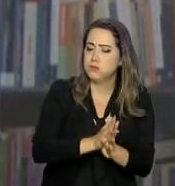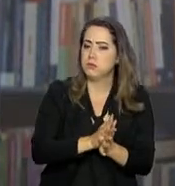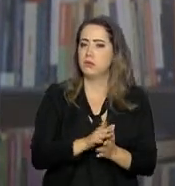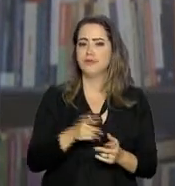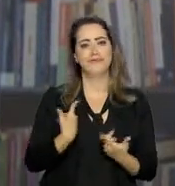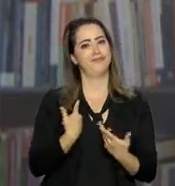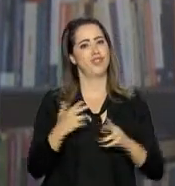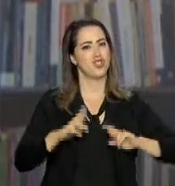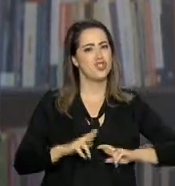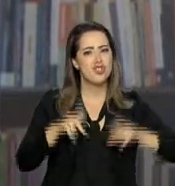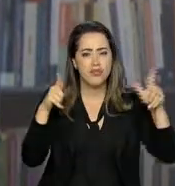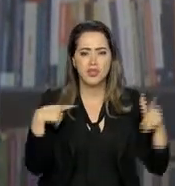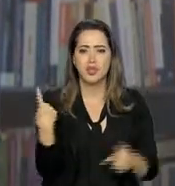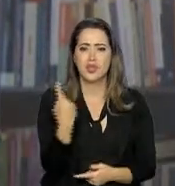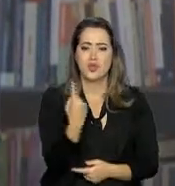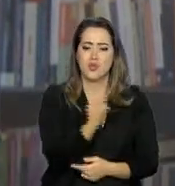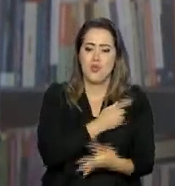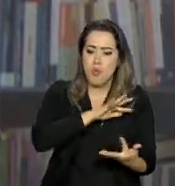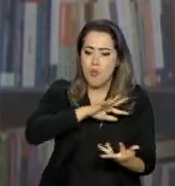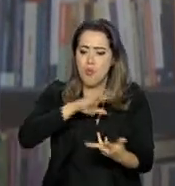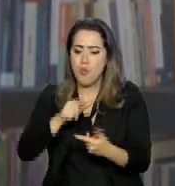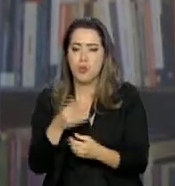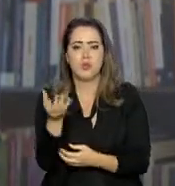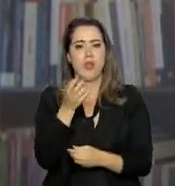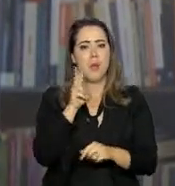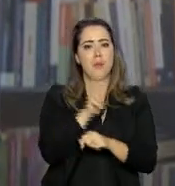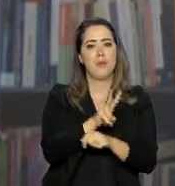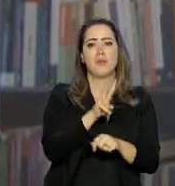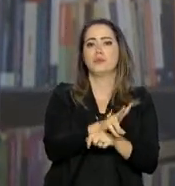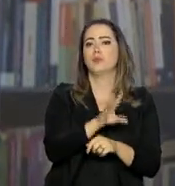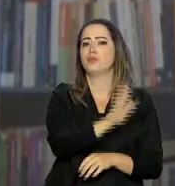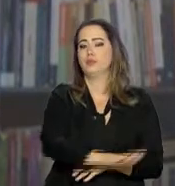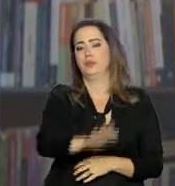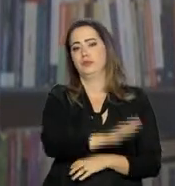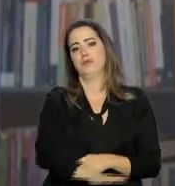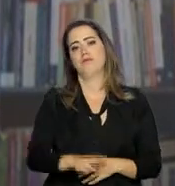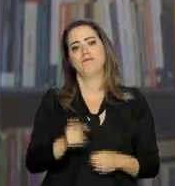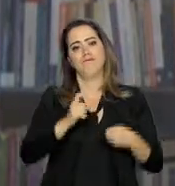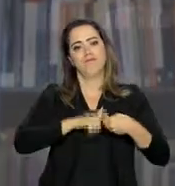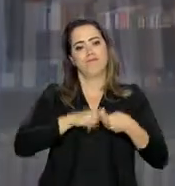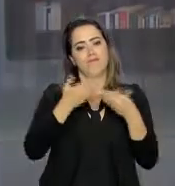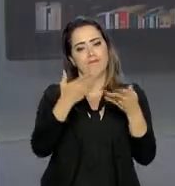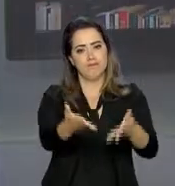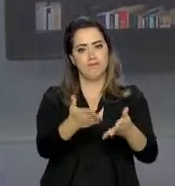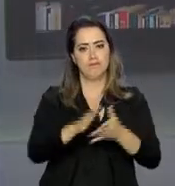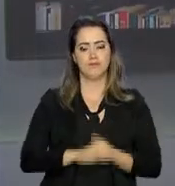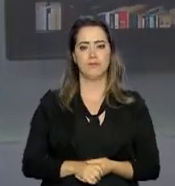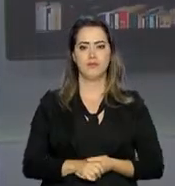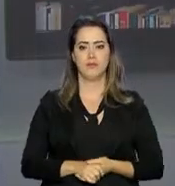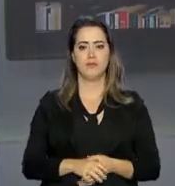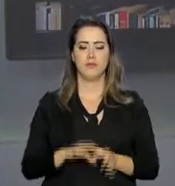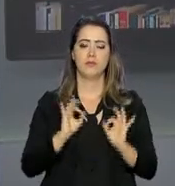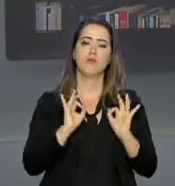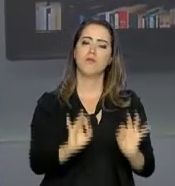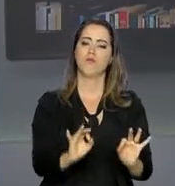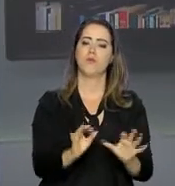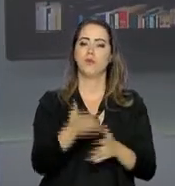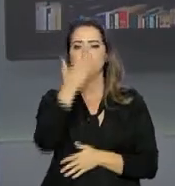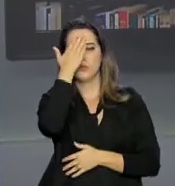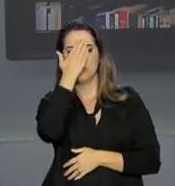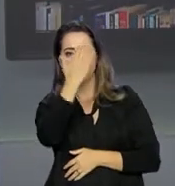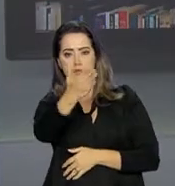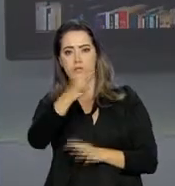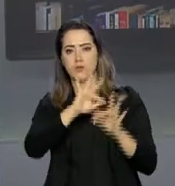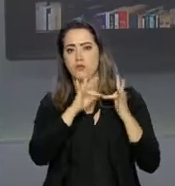os instrumentos internacionais de proteção aos direitos da criança foto com você leitor roberto está ótimo paula muito